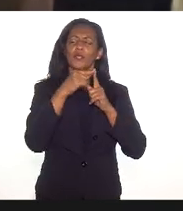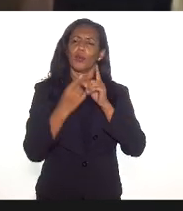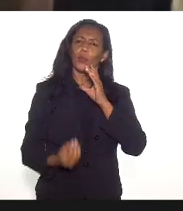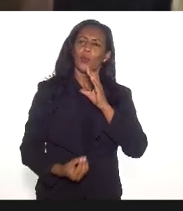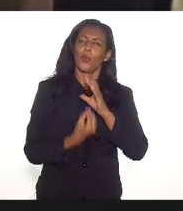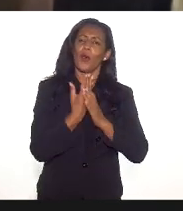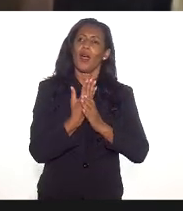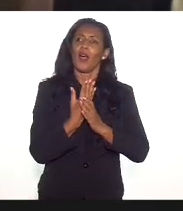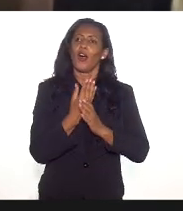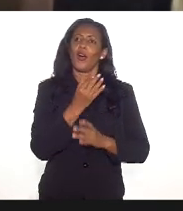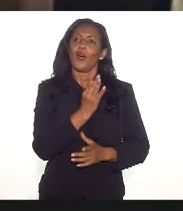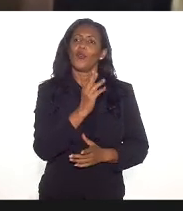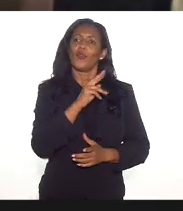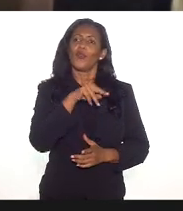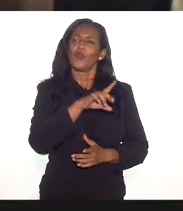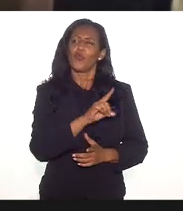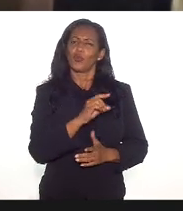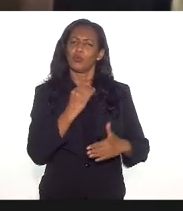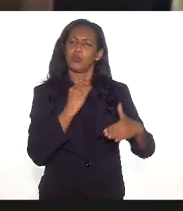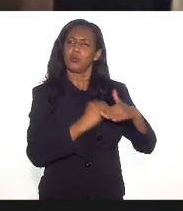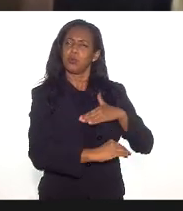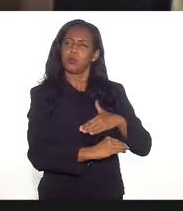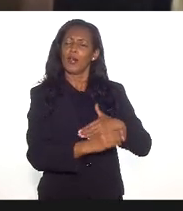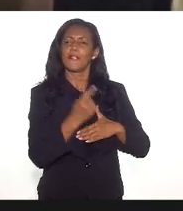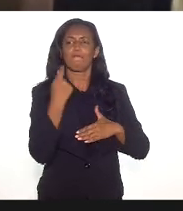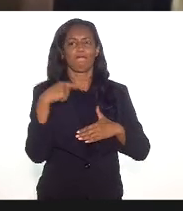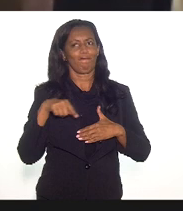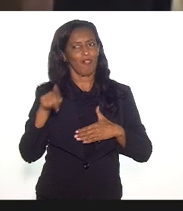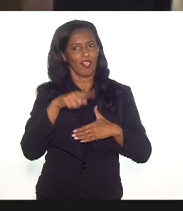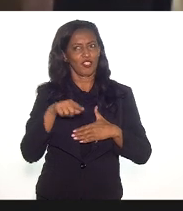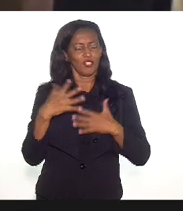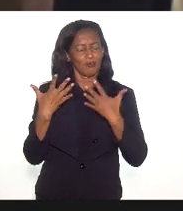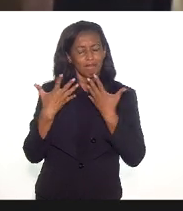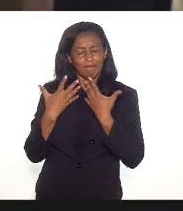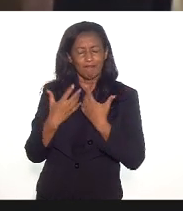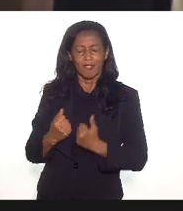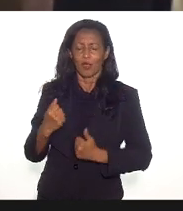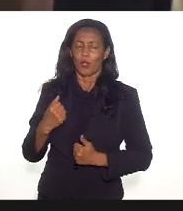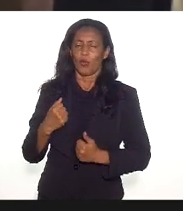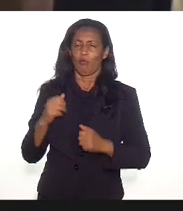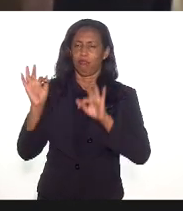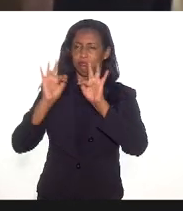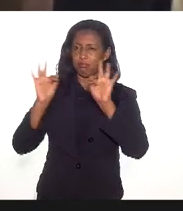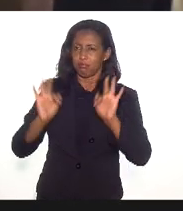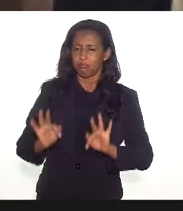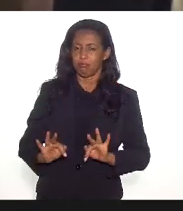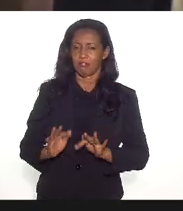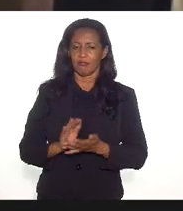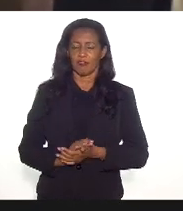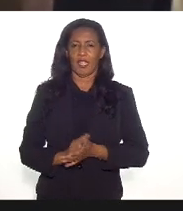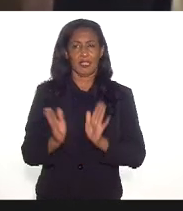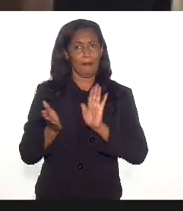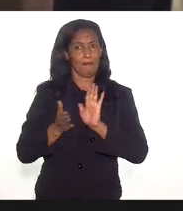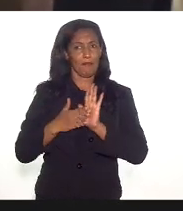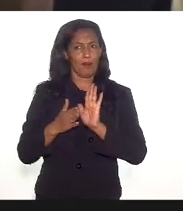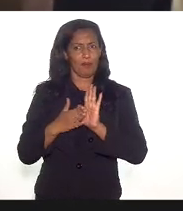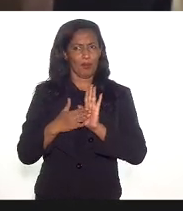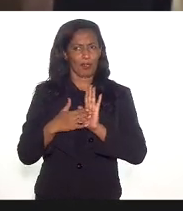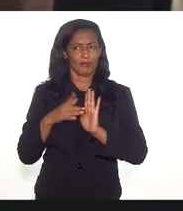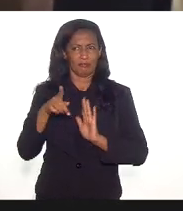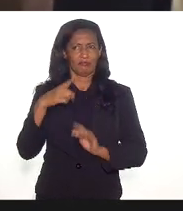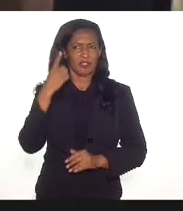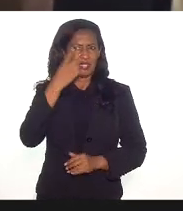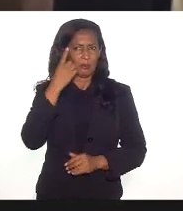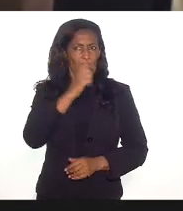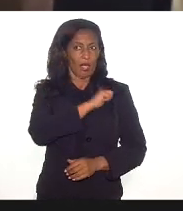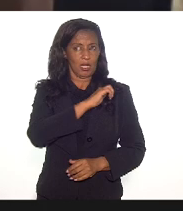um fundo soberano. A gente recebeu com grande felicidade essa proposta do deputado